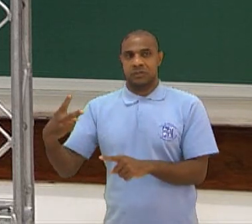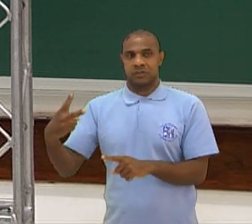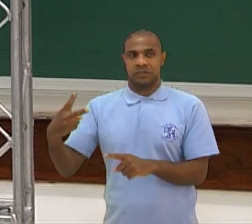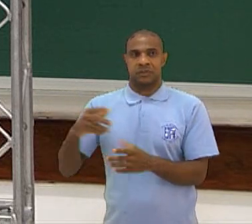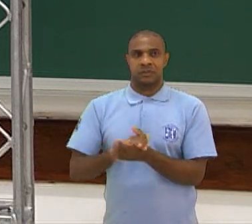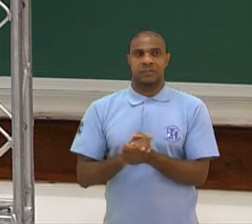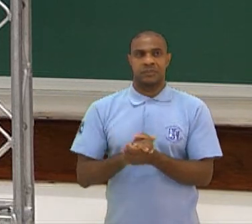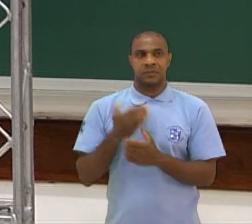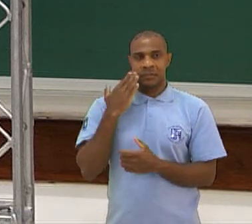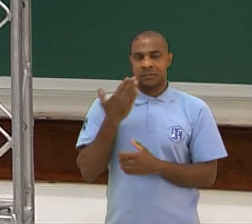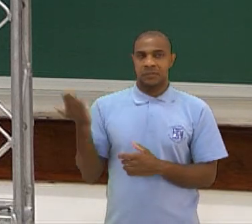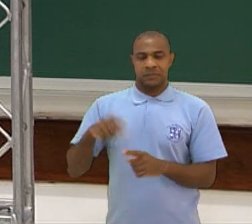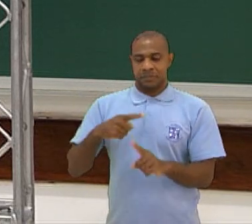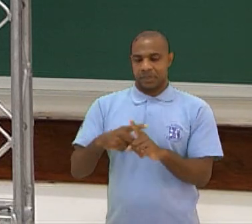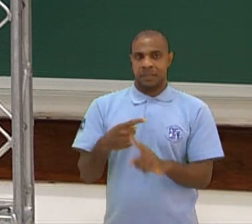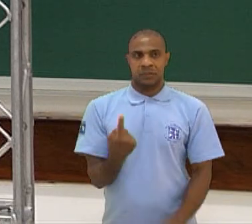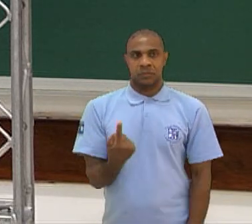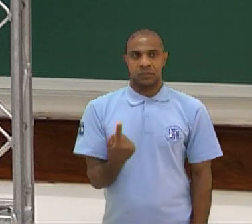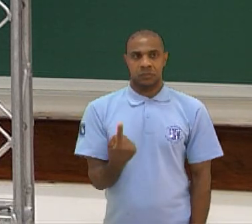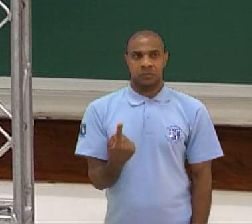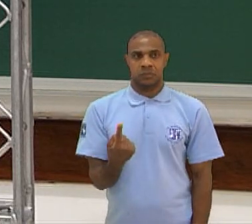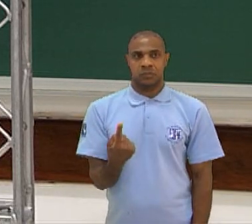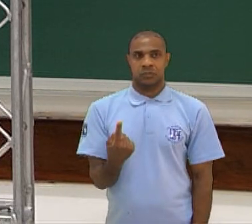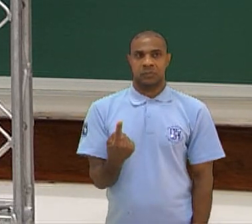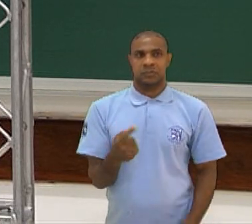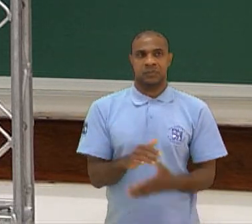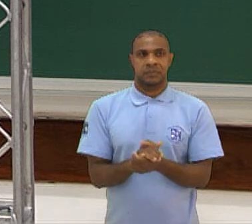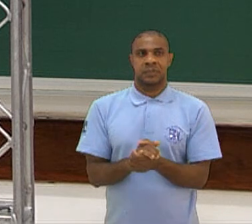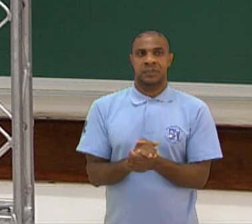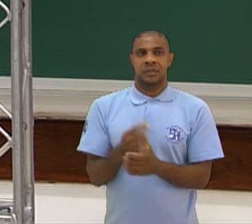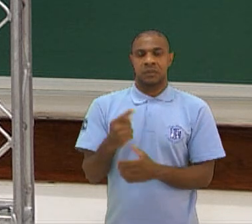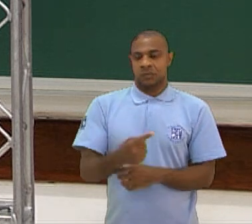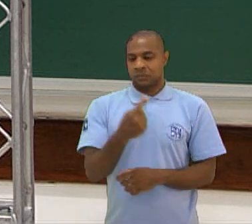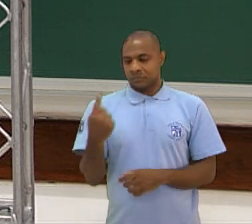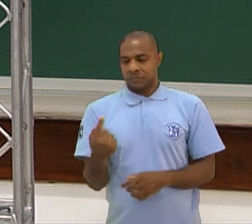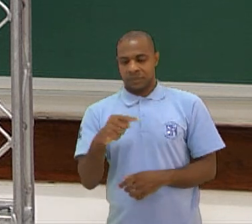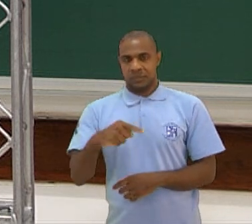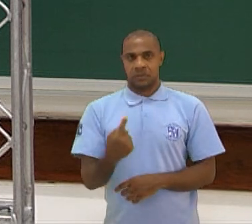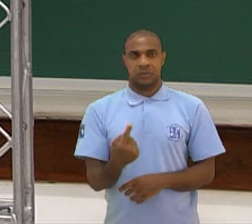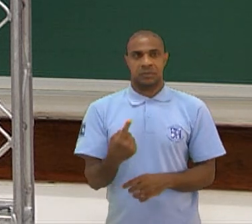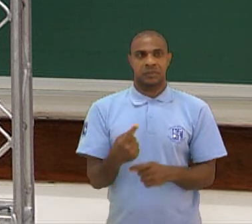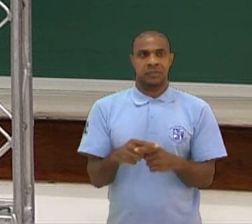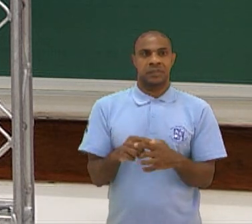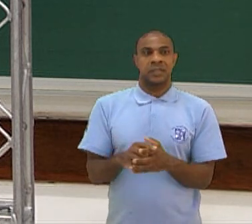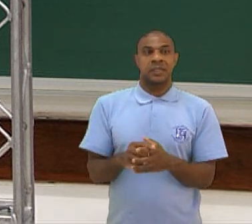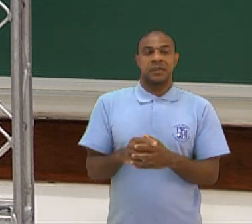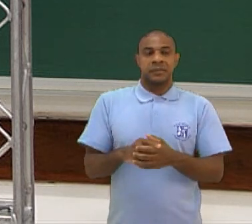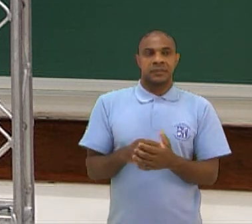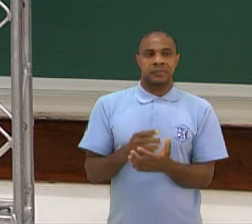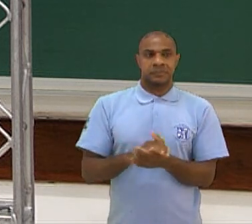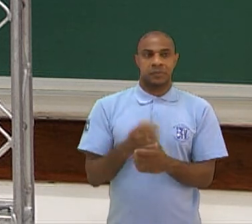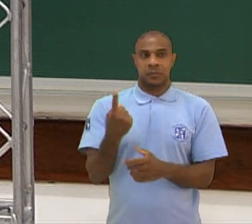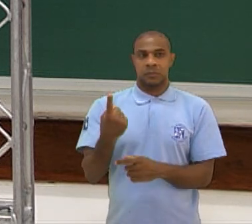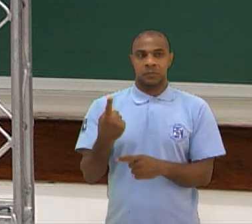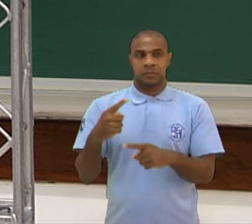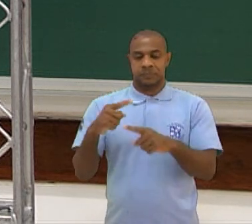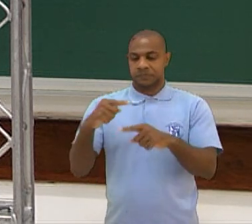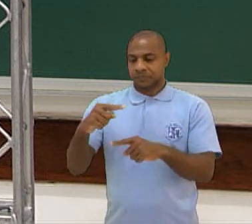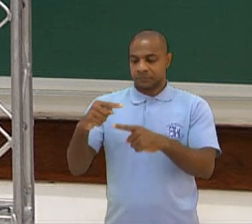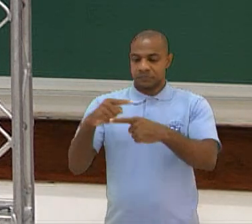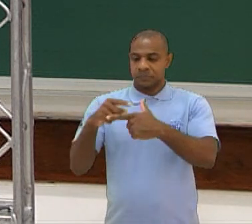menos K. 1 vezes 2 vezes 0, 0. 1 vezes 3 vezes 1, 3. Agora, no outro